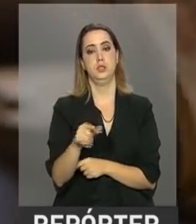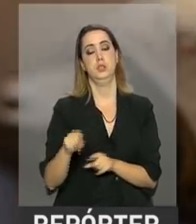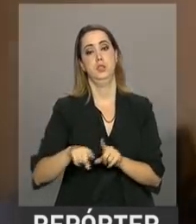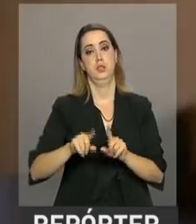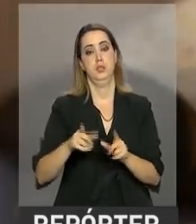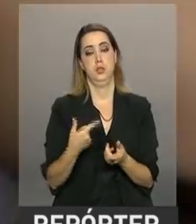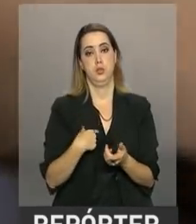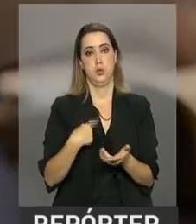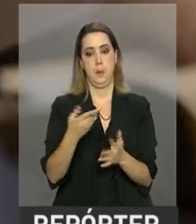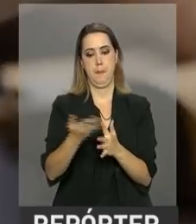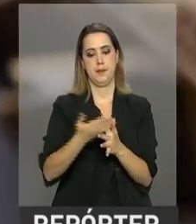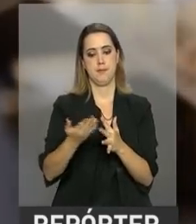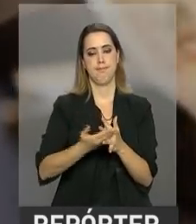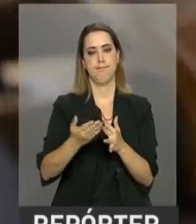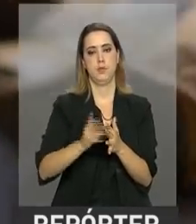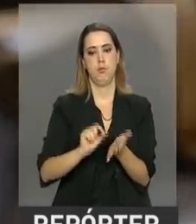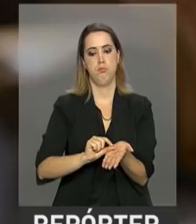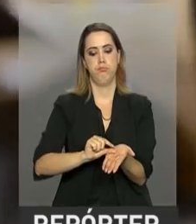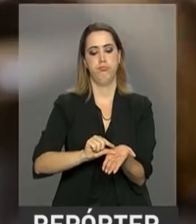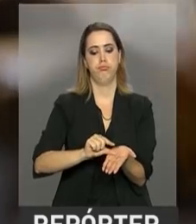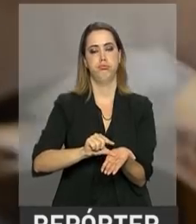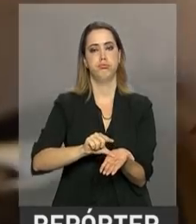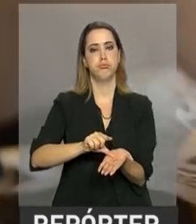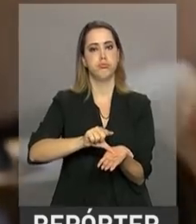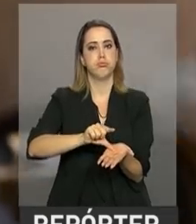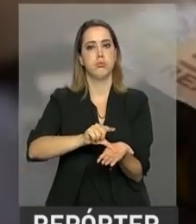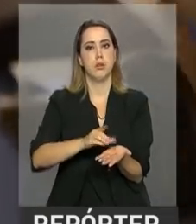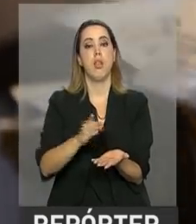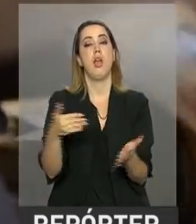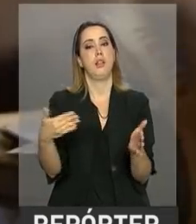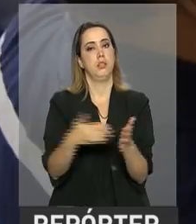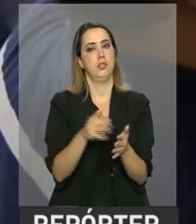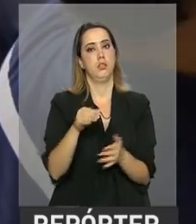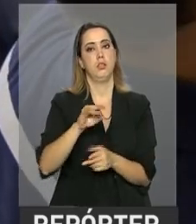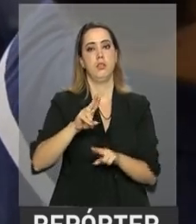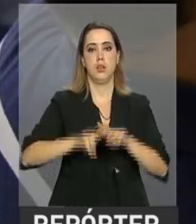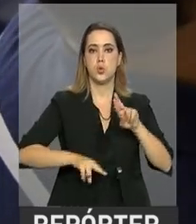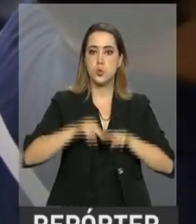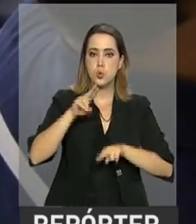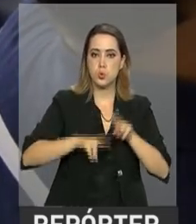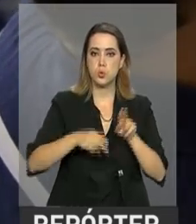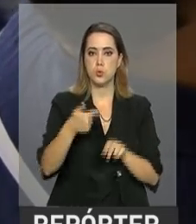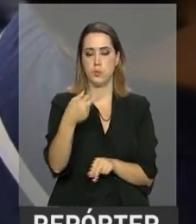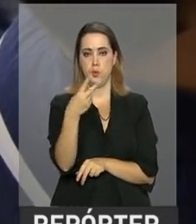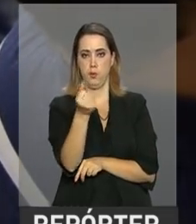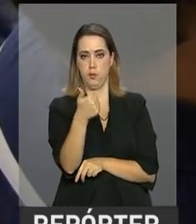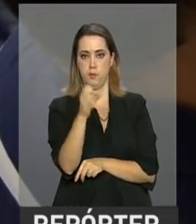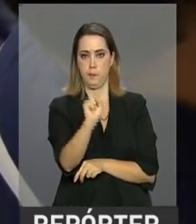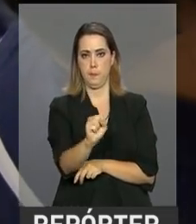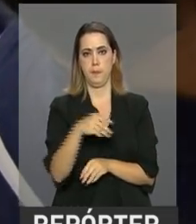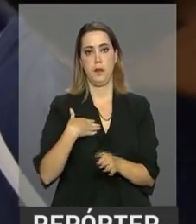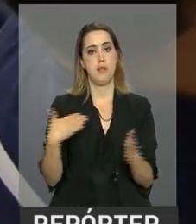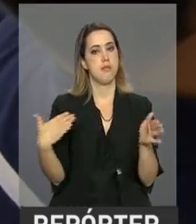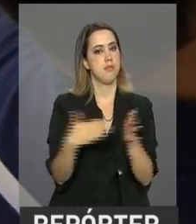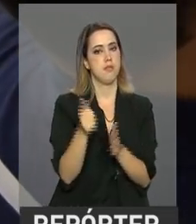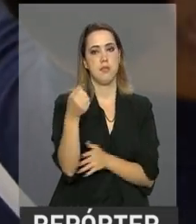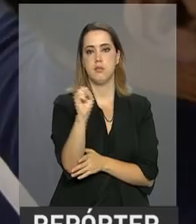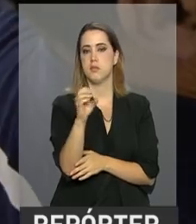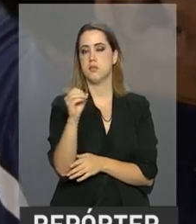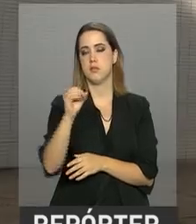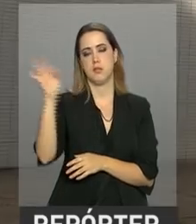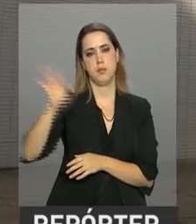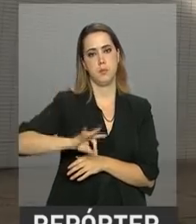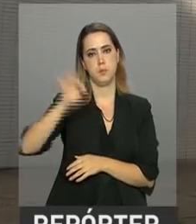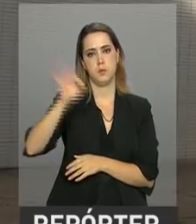mensalidades vão subir de forma gradativa até junho de 2018, quando vão atingir 100% do valor cheio